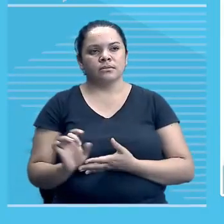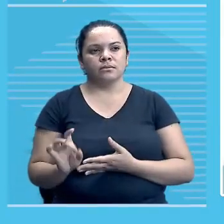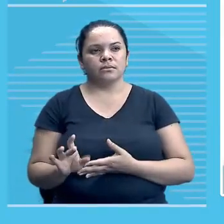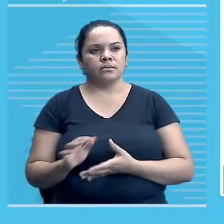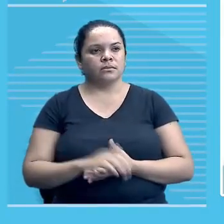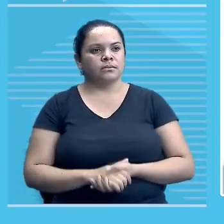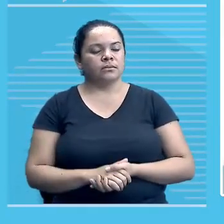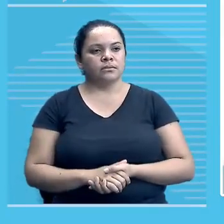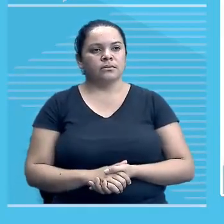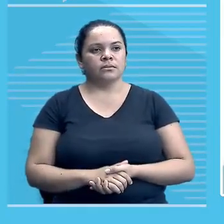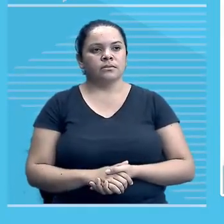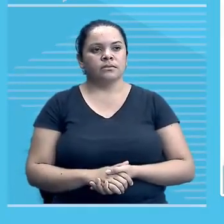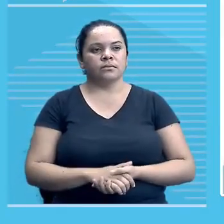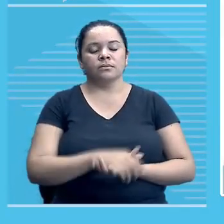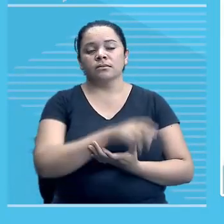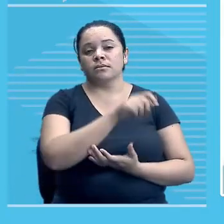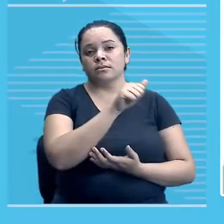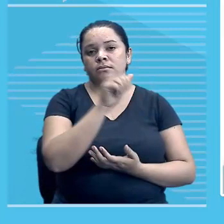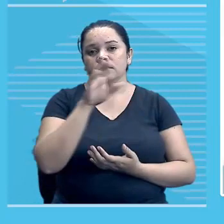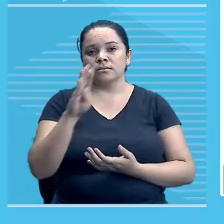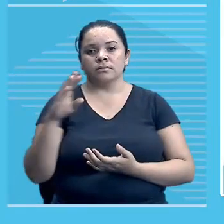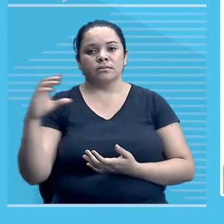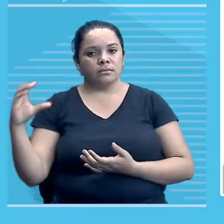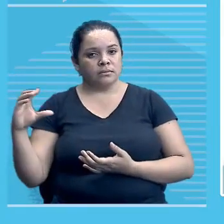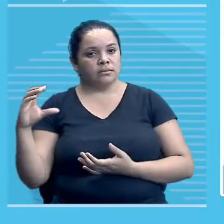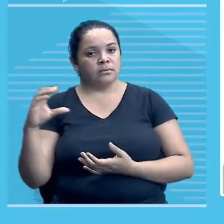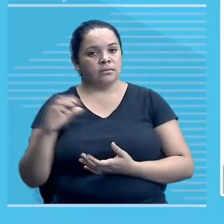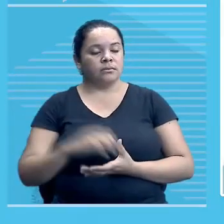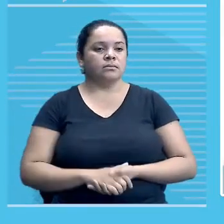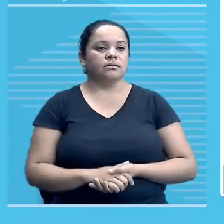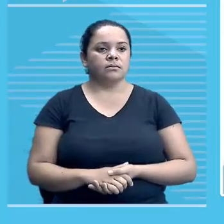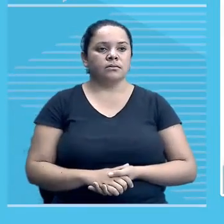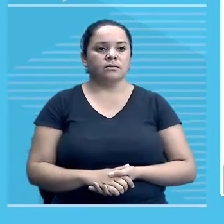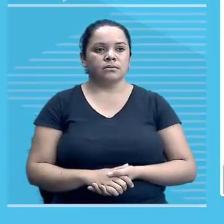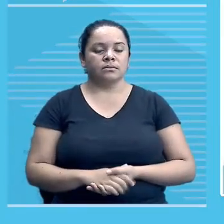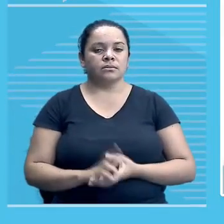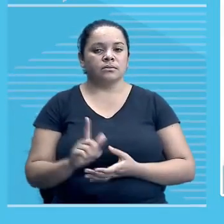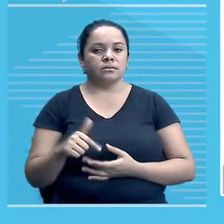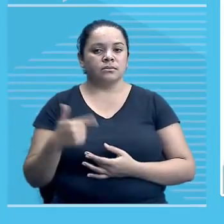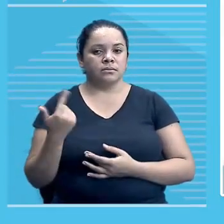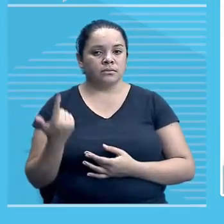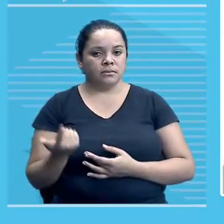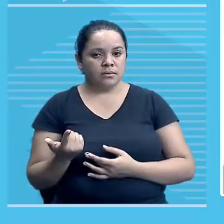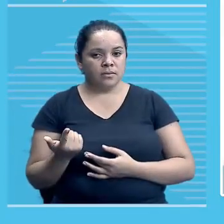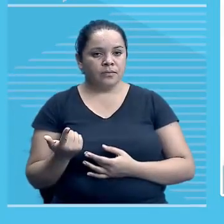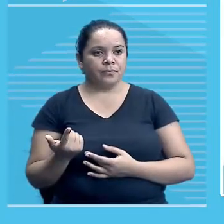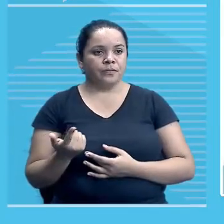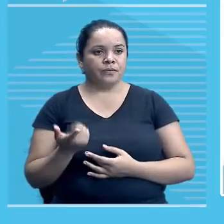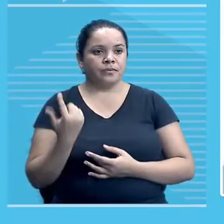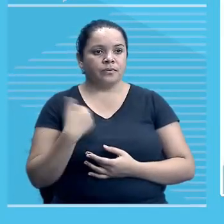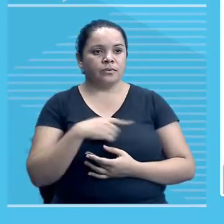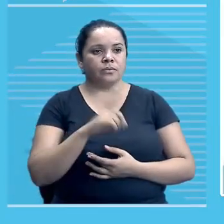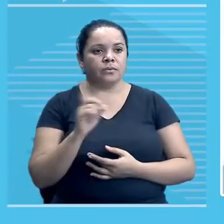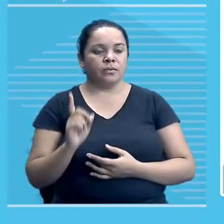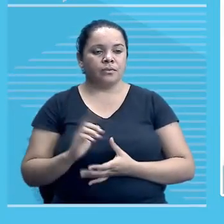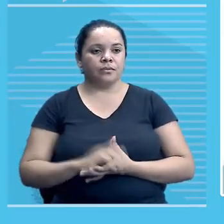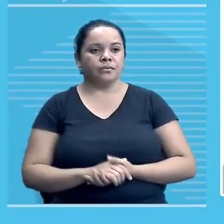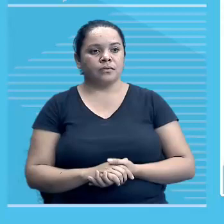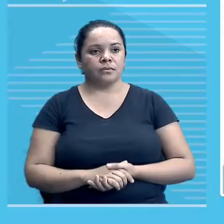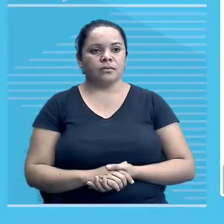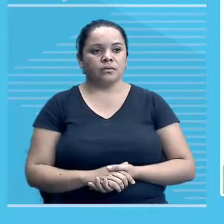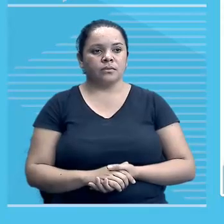vamos identificar os coeficientes, que é o primeiro passo, e depois nós iremos